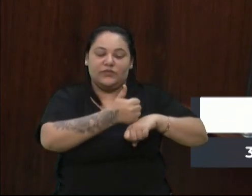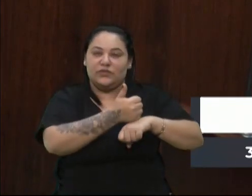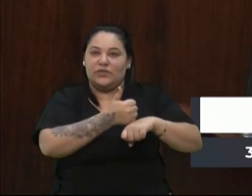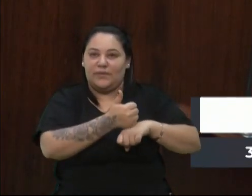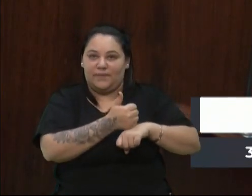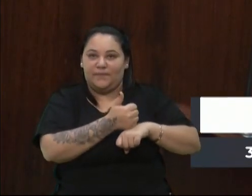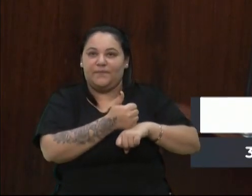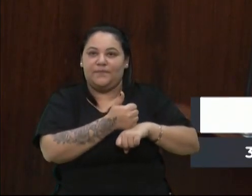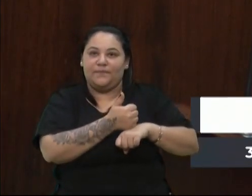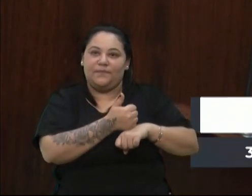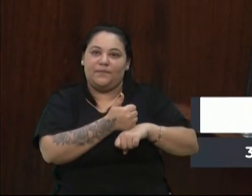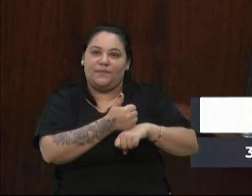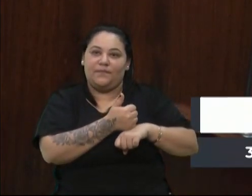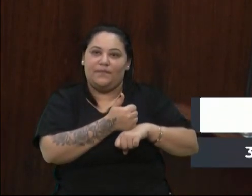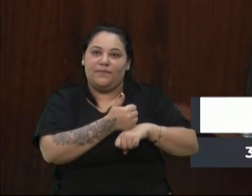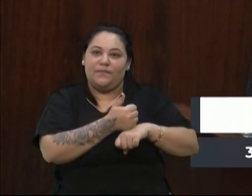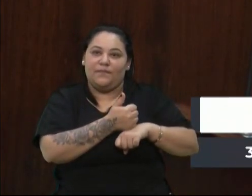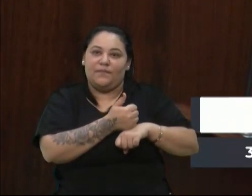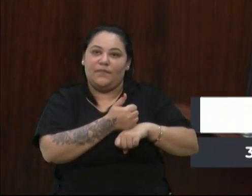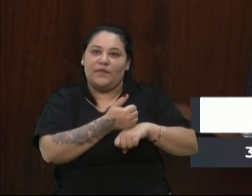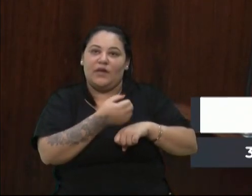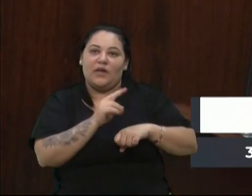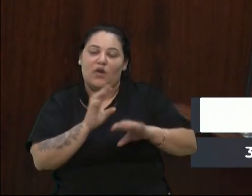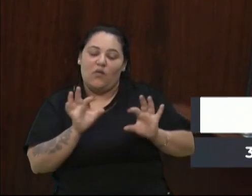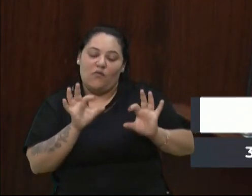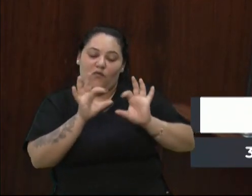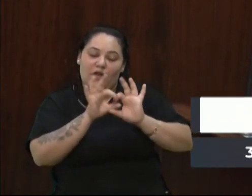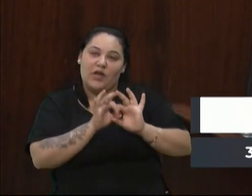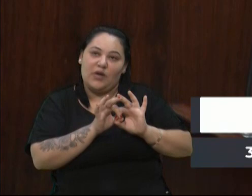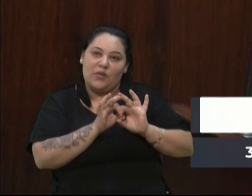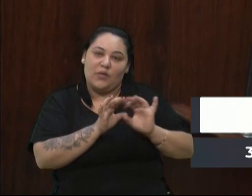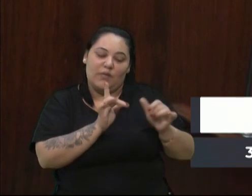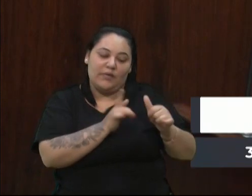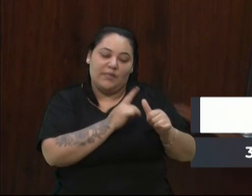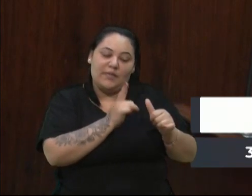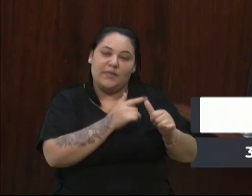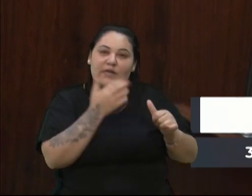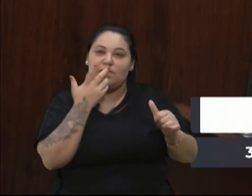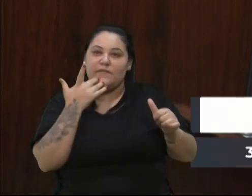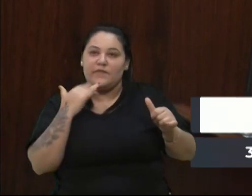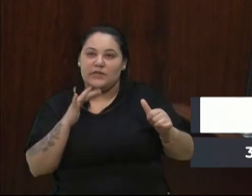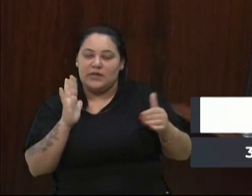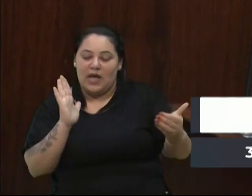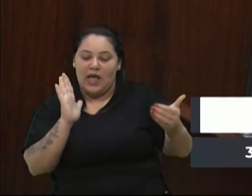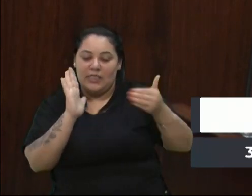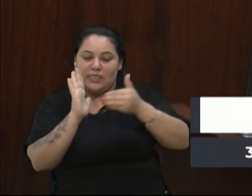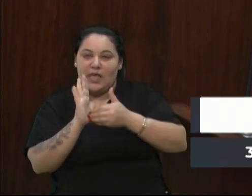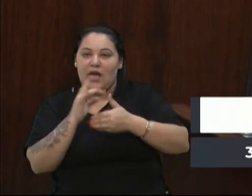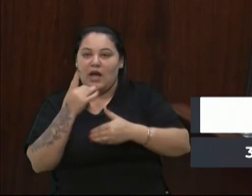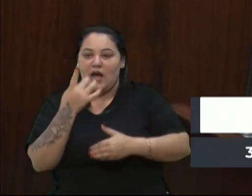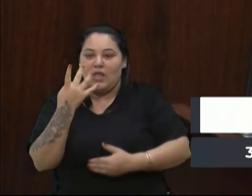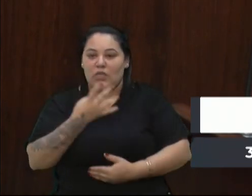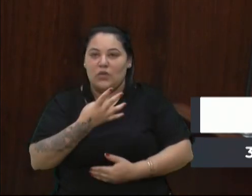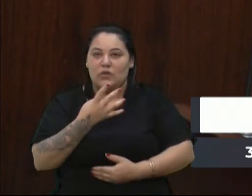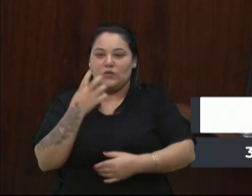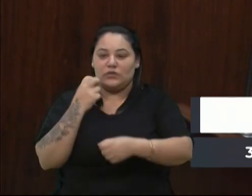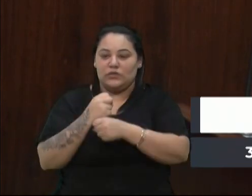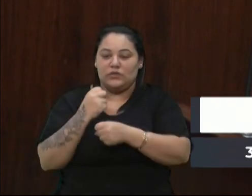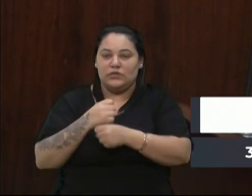tanto a questão dos vínculos, mais na primeira infância, até os 14 anos, como a aprendizagem, que tem